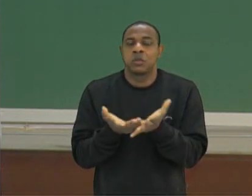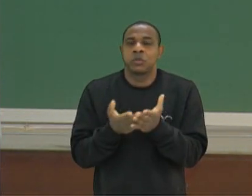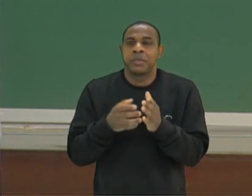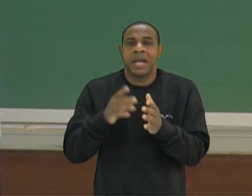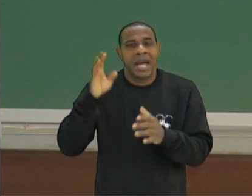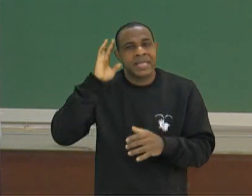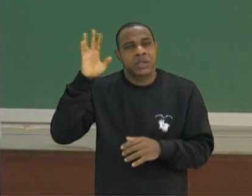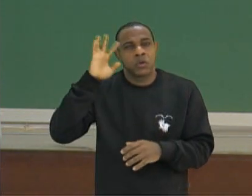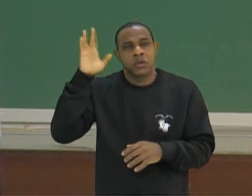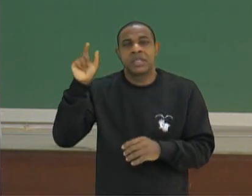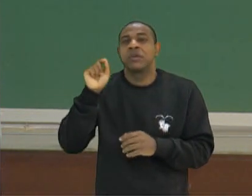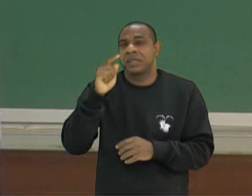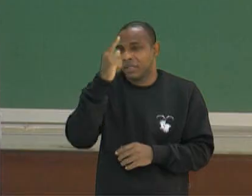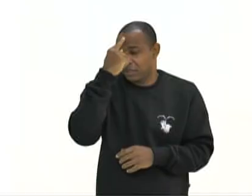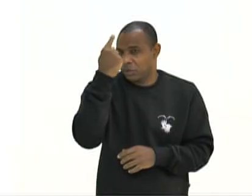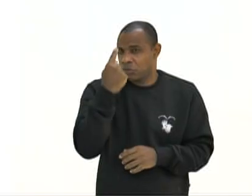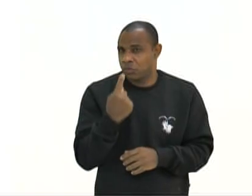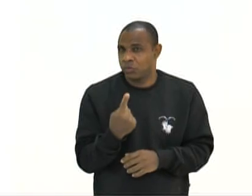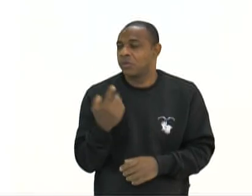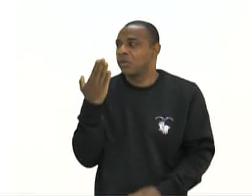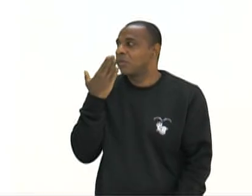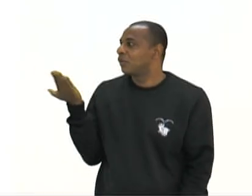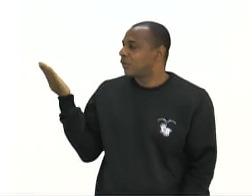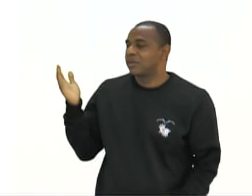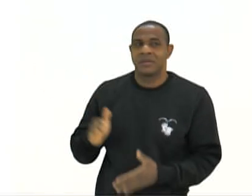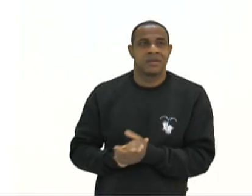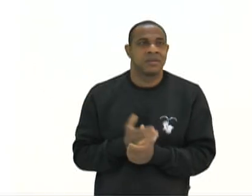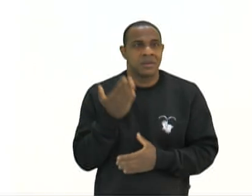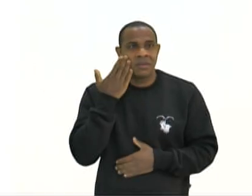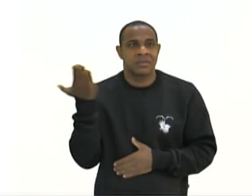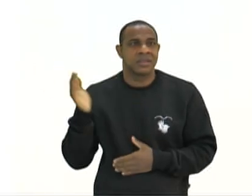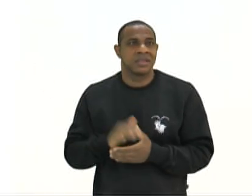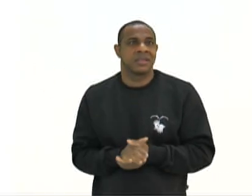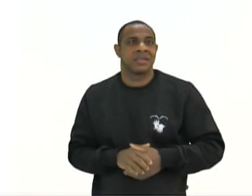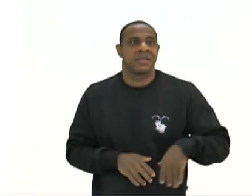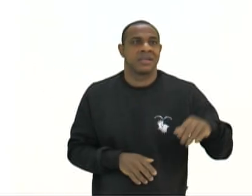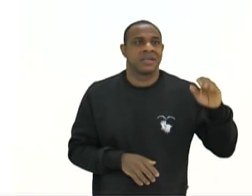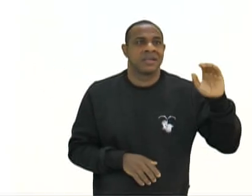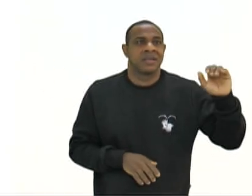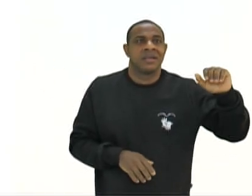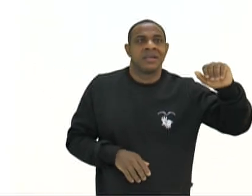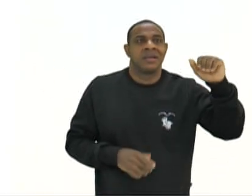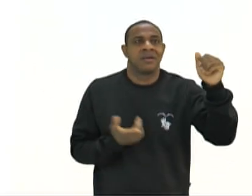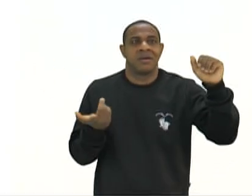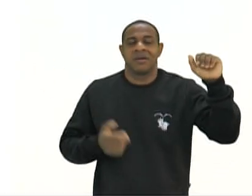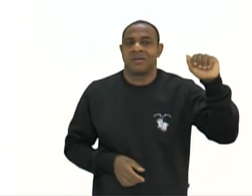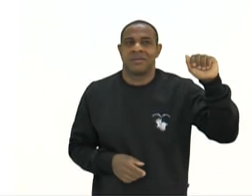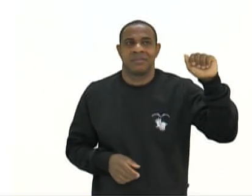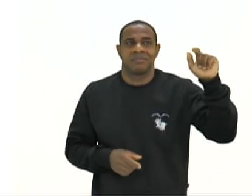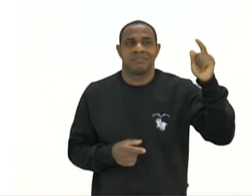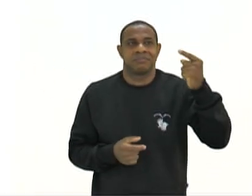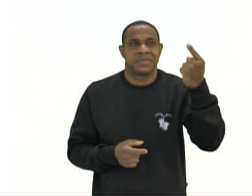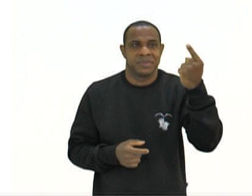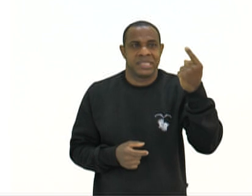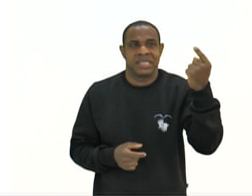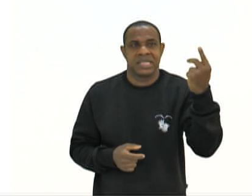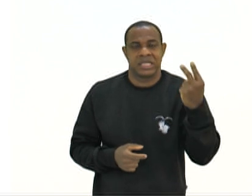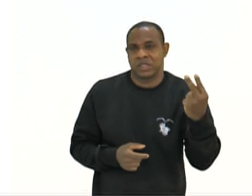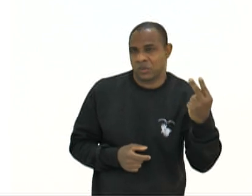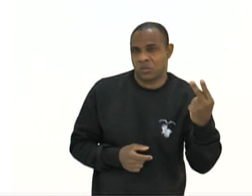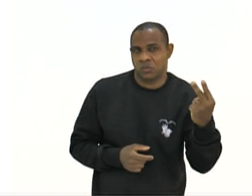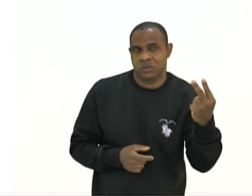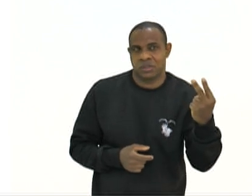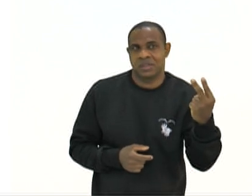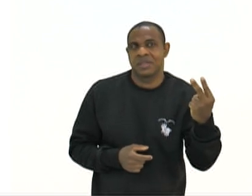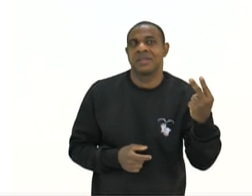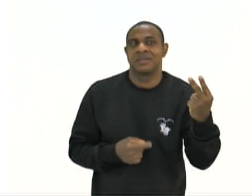com certeza, numa frente tridimensional você acaba tendo isso como referência. Da mesma maneira, ondas luminosas. Mas ondas